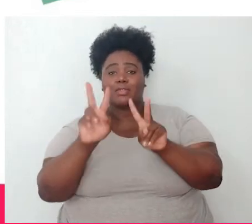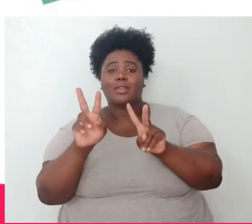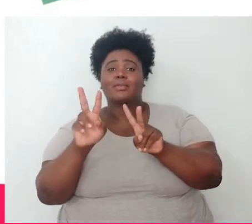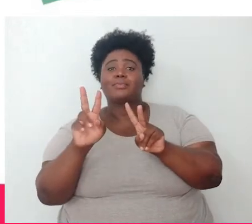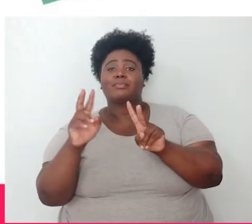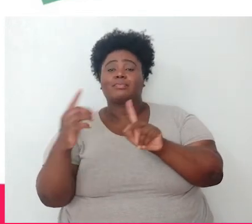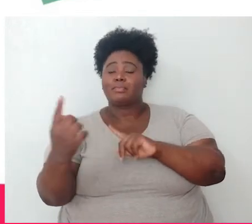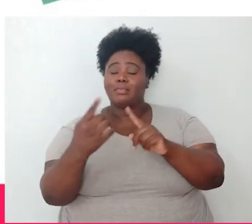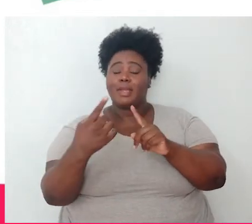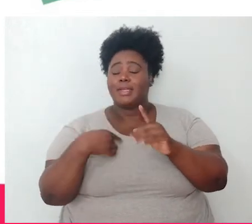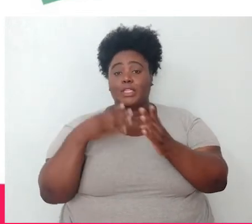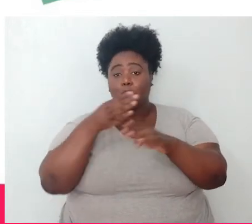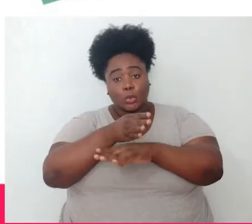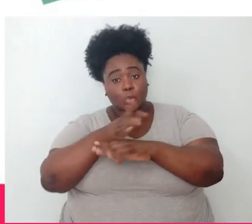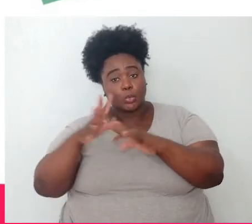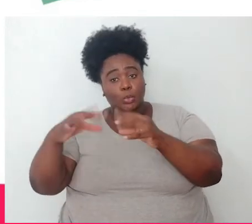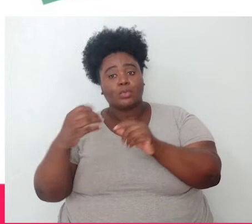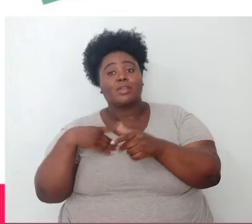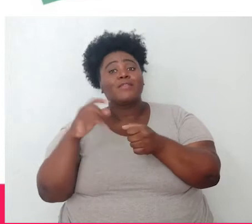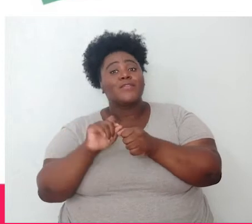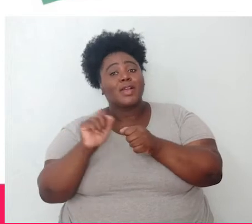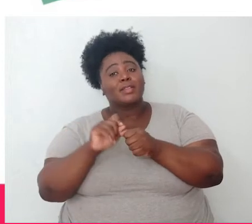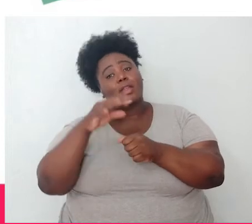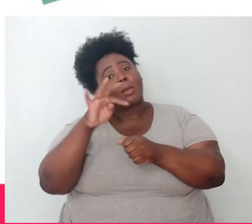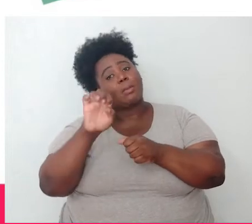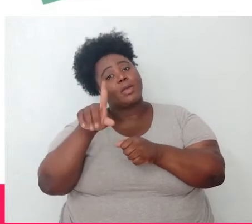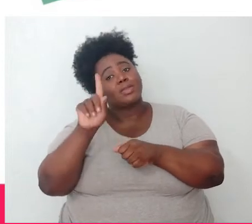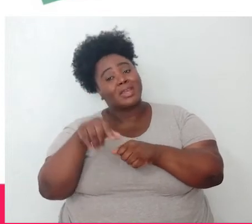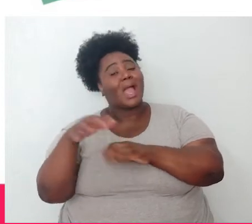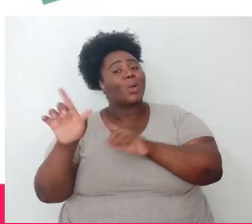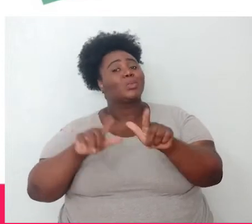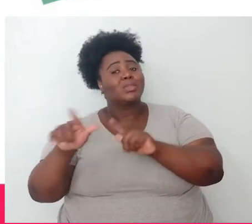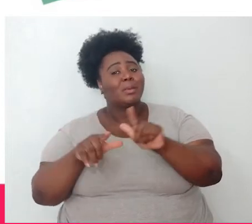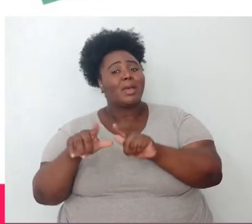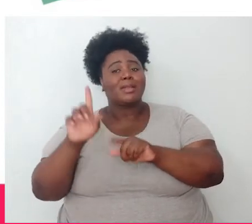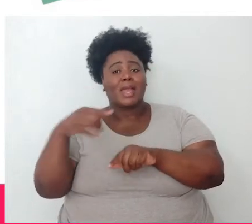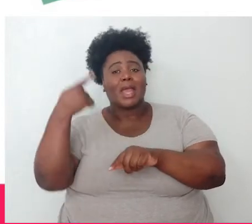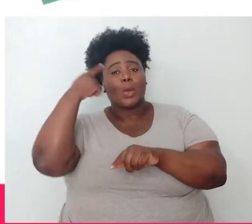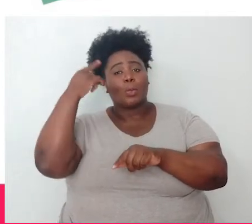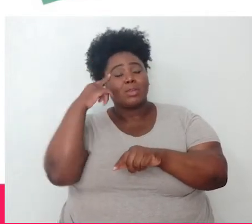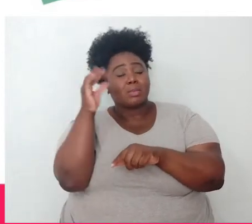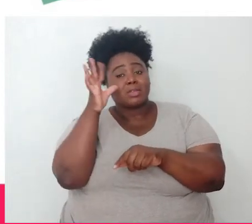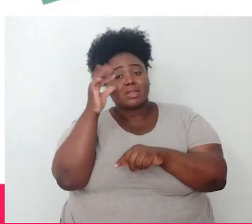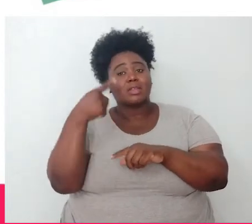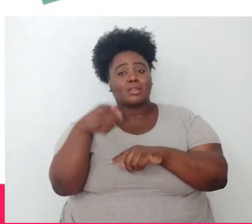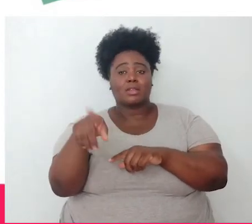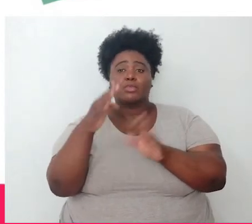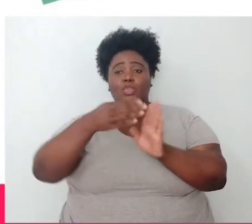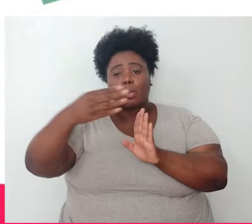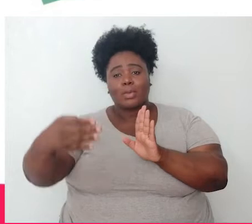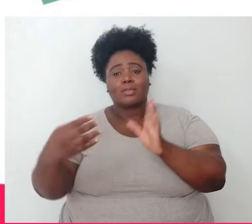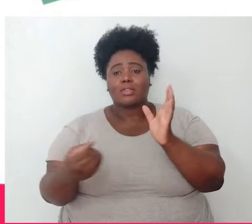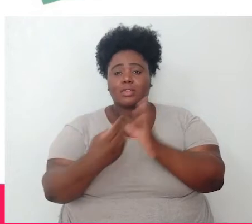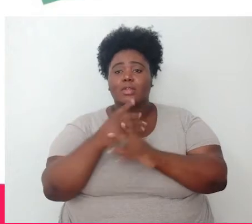em trânsito, enfim, fazer uma turnê, né? Um trabalho que é uma turnê é um pensamento muito interessante, né? De processo